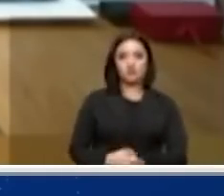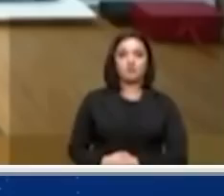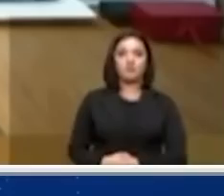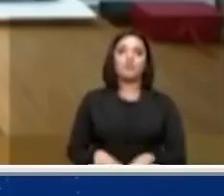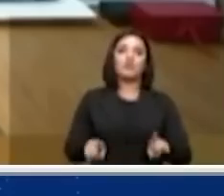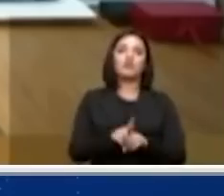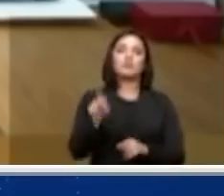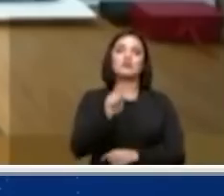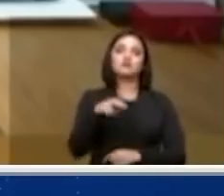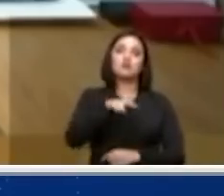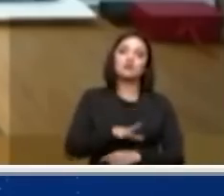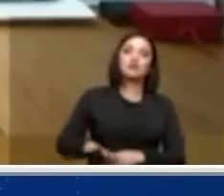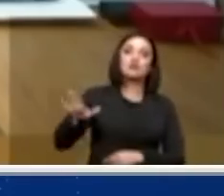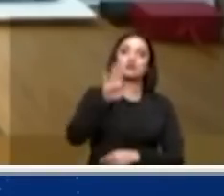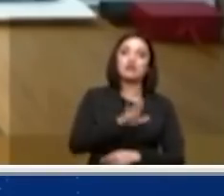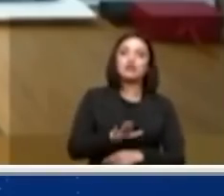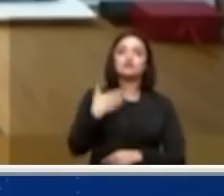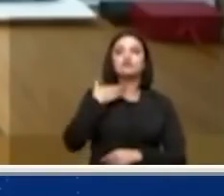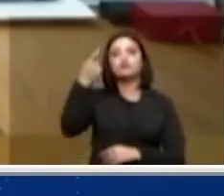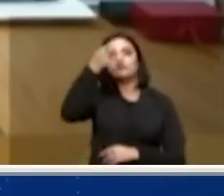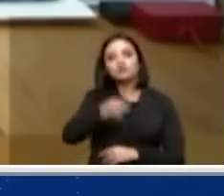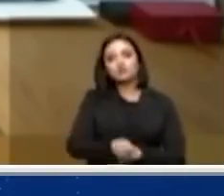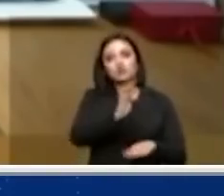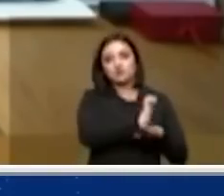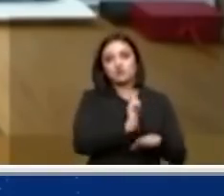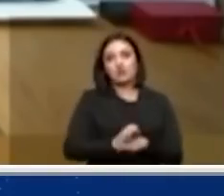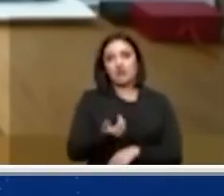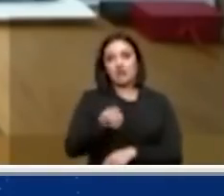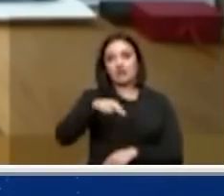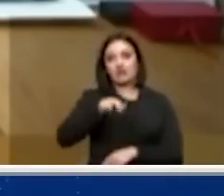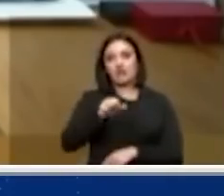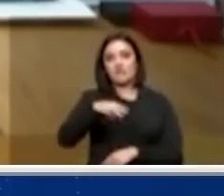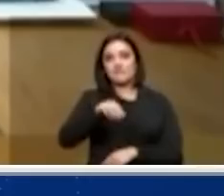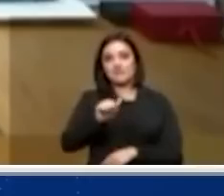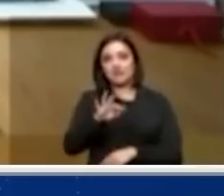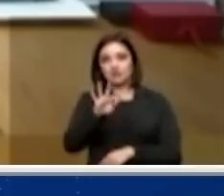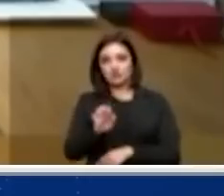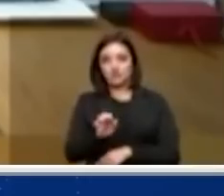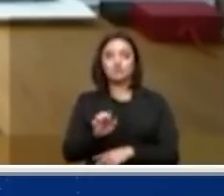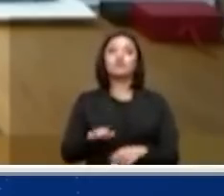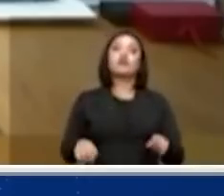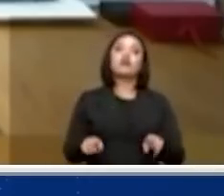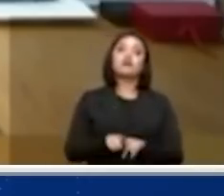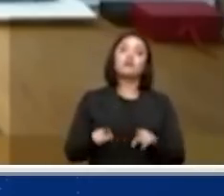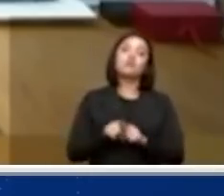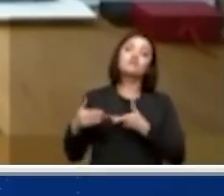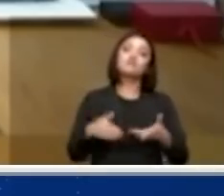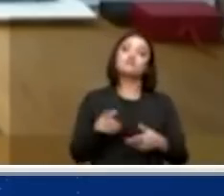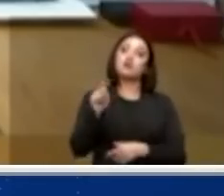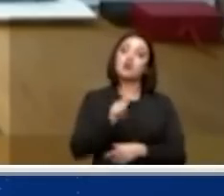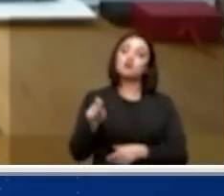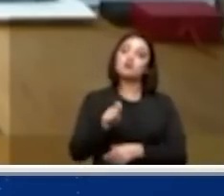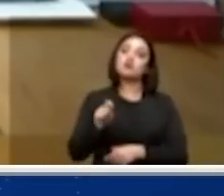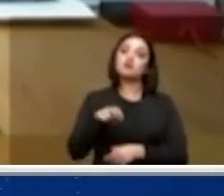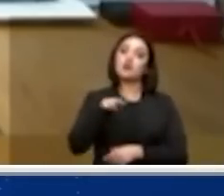Lula e Simone tebet nada mudou nada mudou outro dias eles estavam defendendo agora